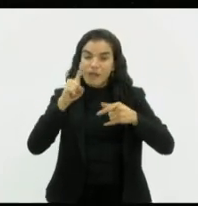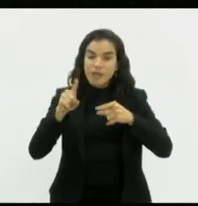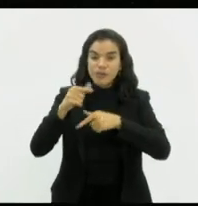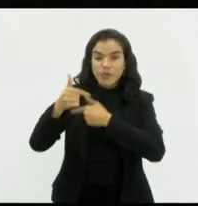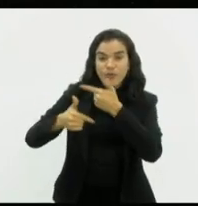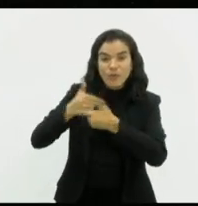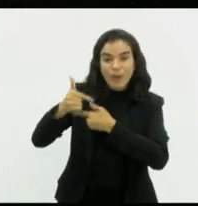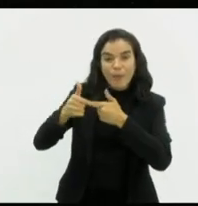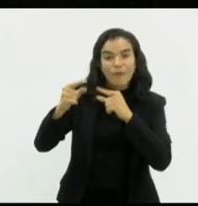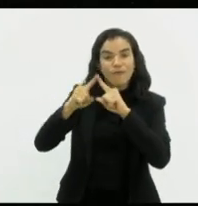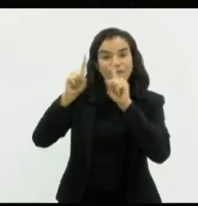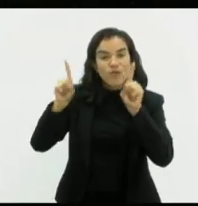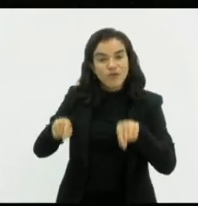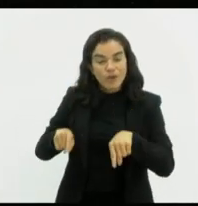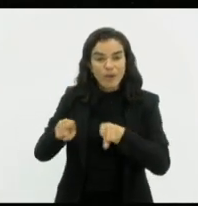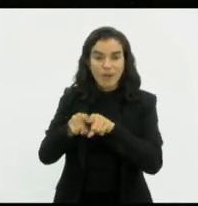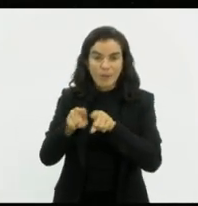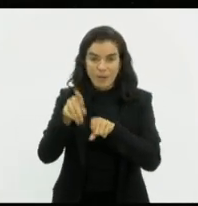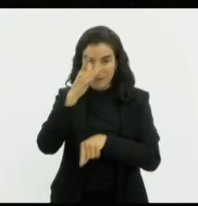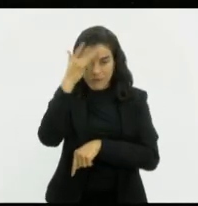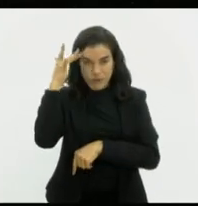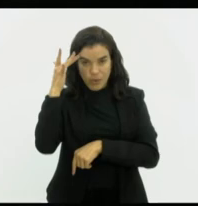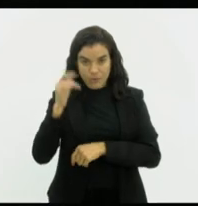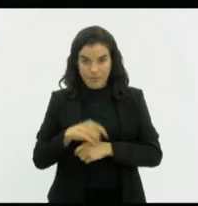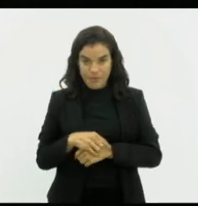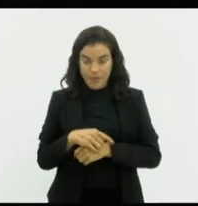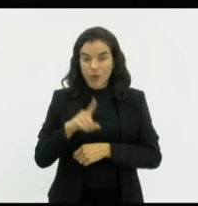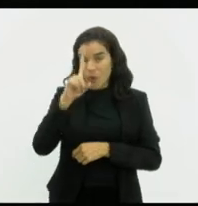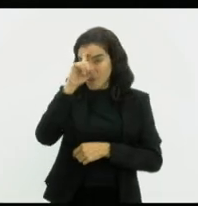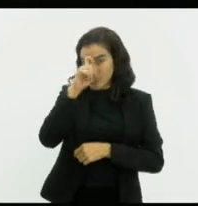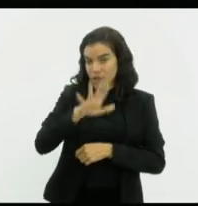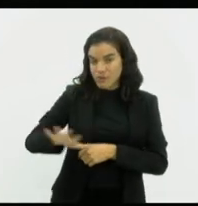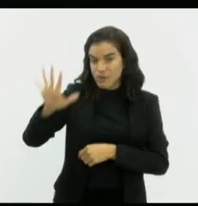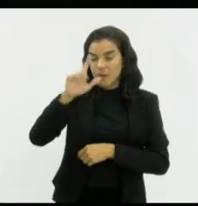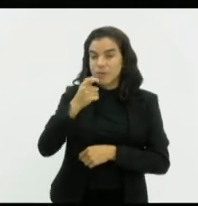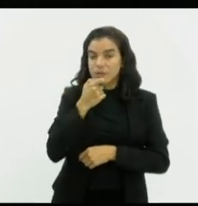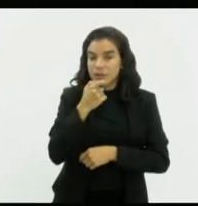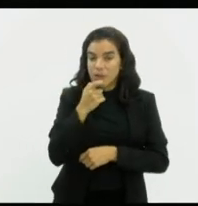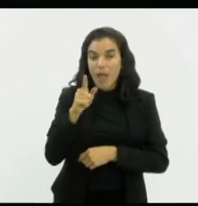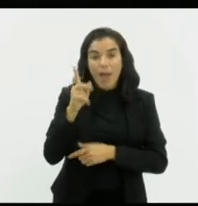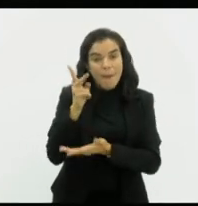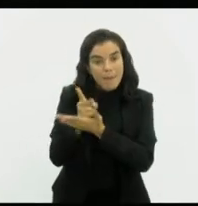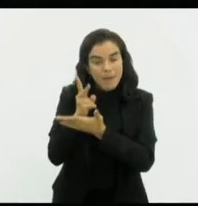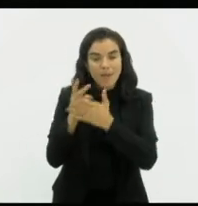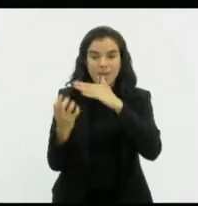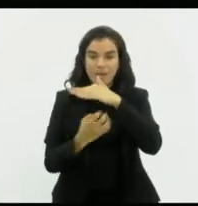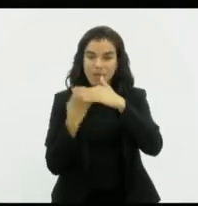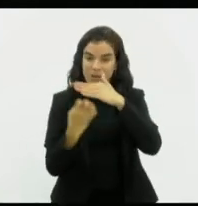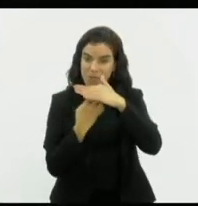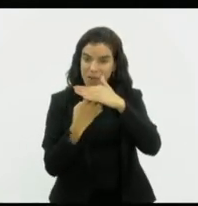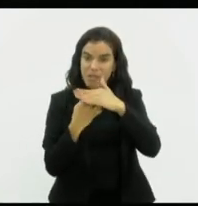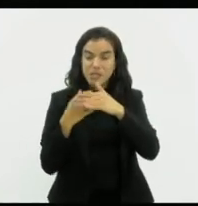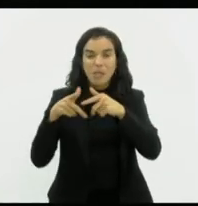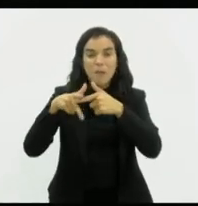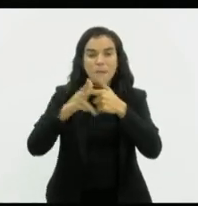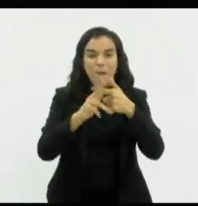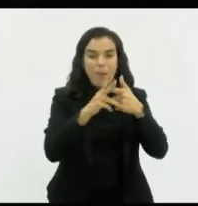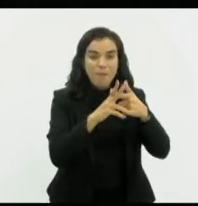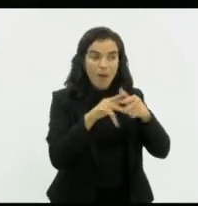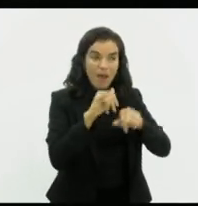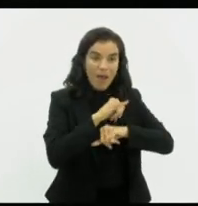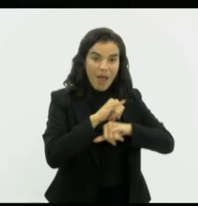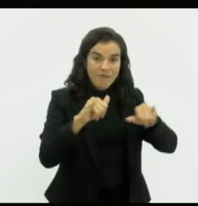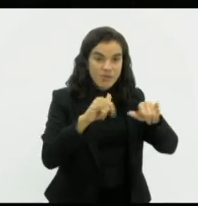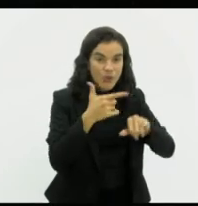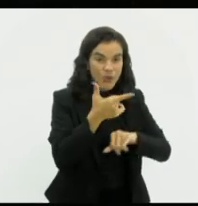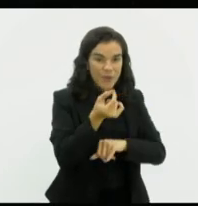funcionários e dos pacientes, como no caso do Hospital Geral de Bom Sucesso, que a própria empresa que faz a manutenção da parte elétrica já havia avisado em